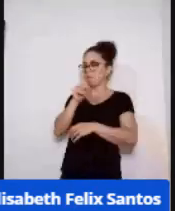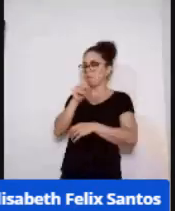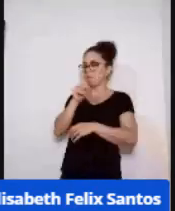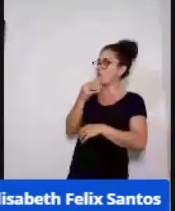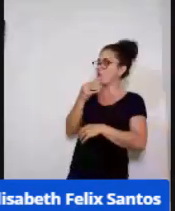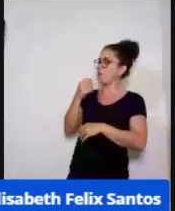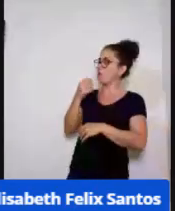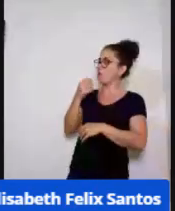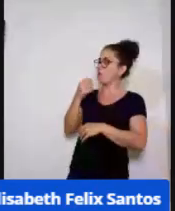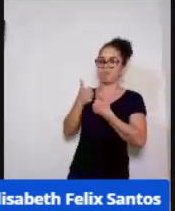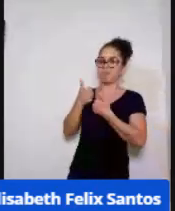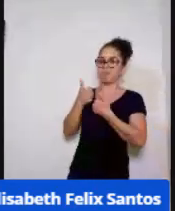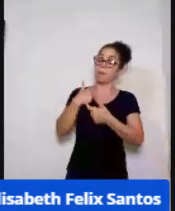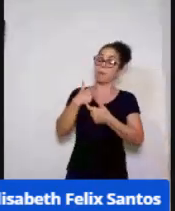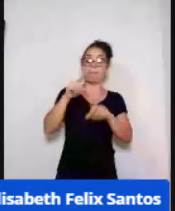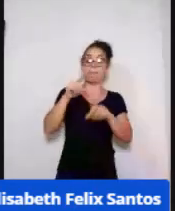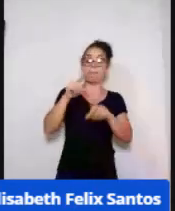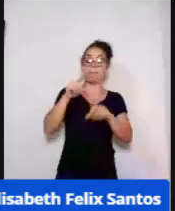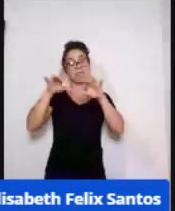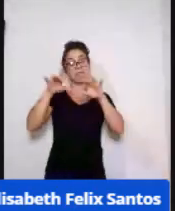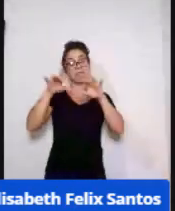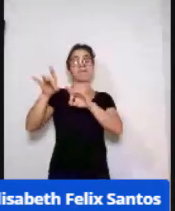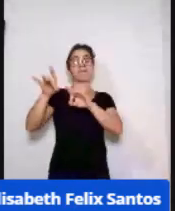na época, professora auxiliar.